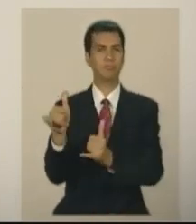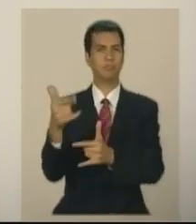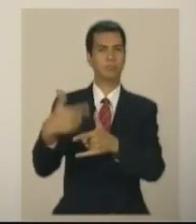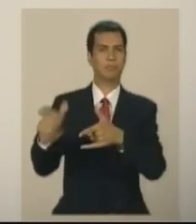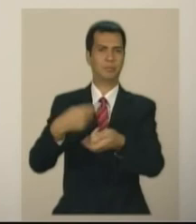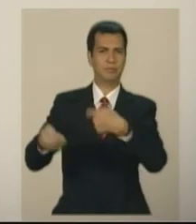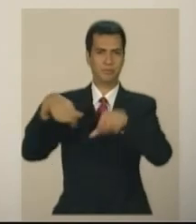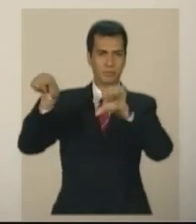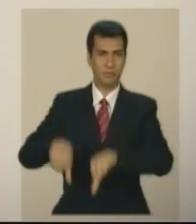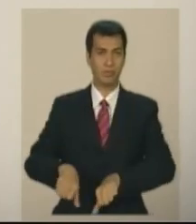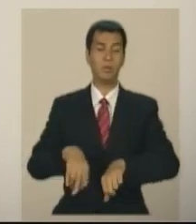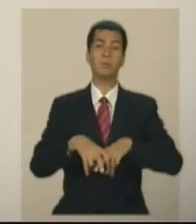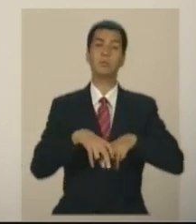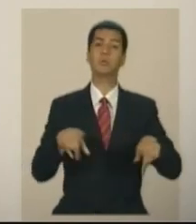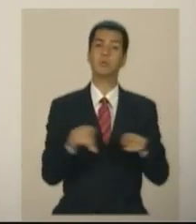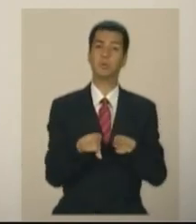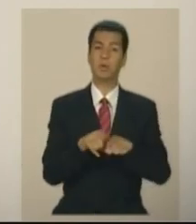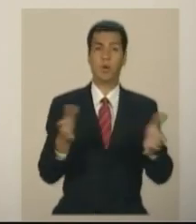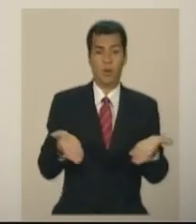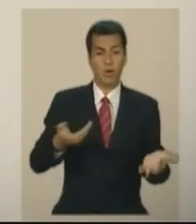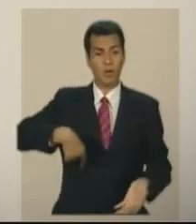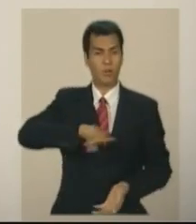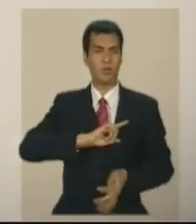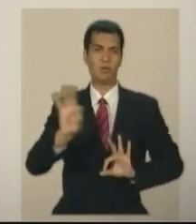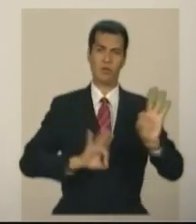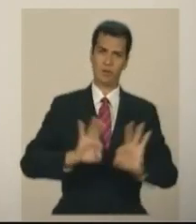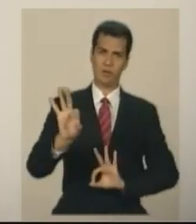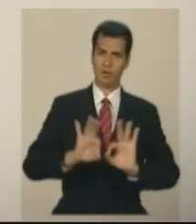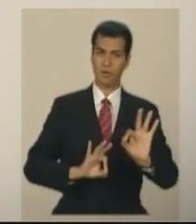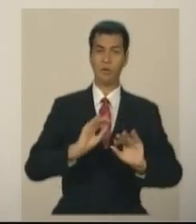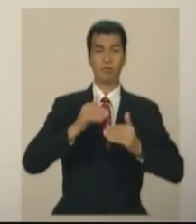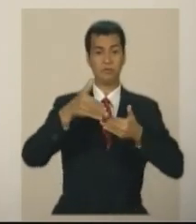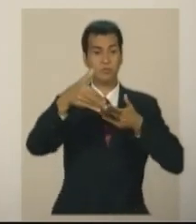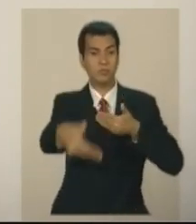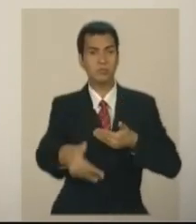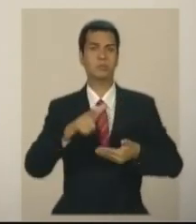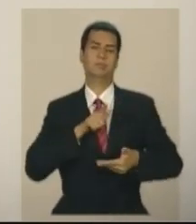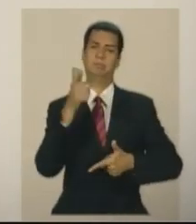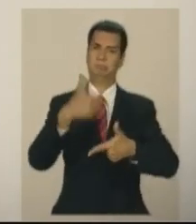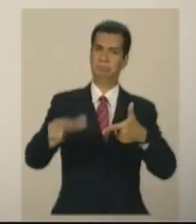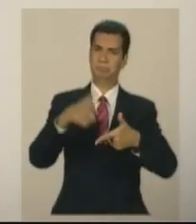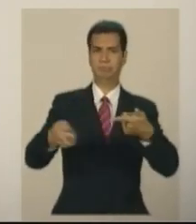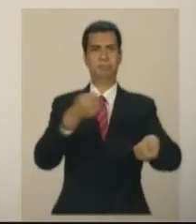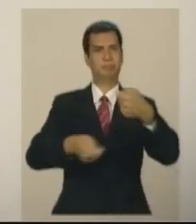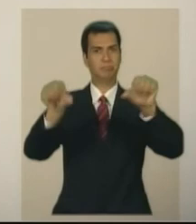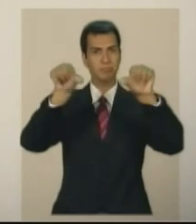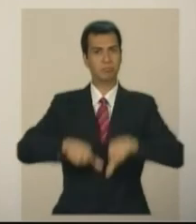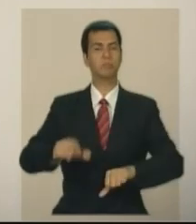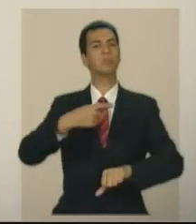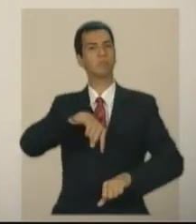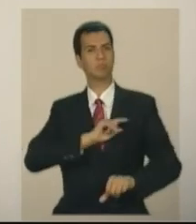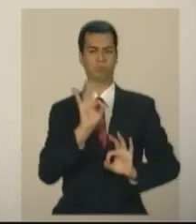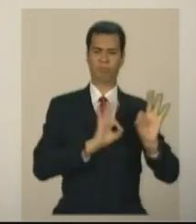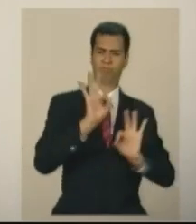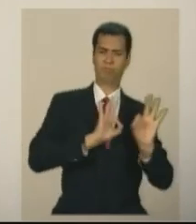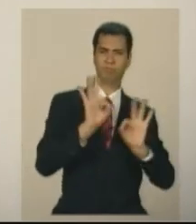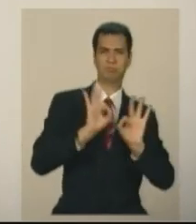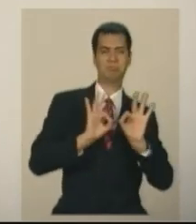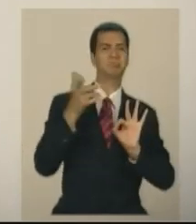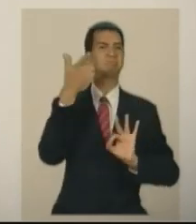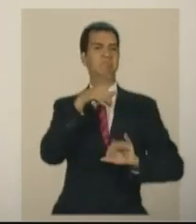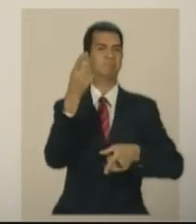nos preparando para evitar impactos maiores da crise atual sobre o Brasil e sua economia